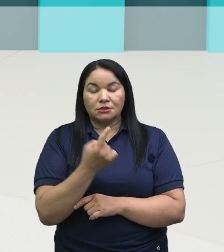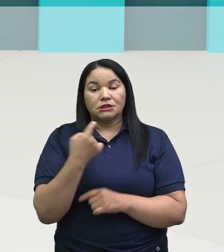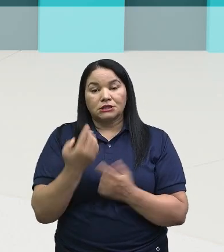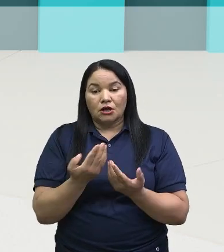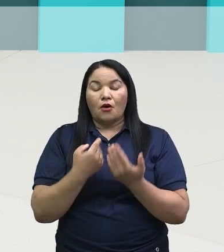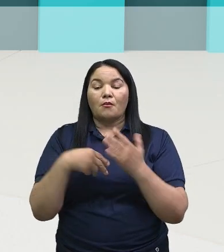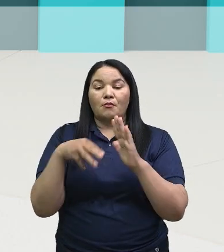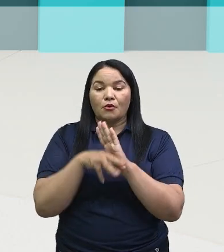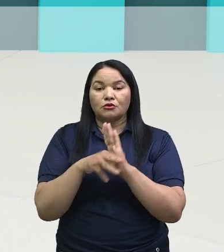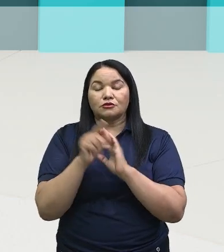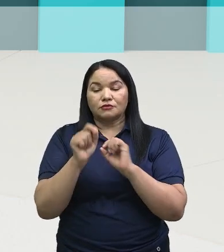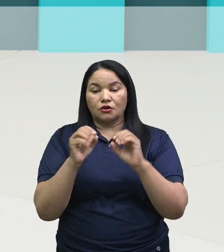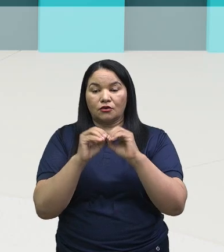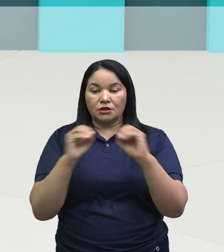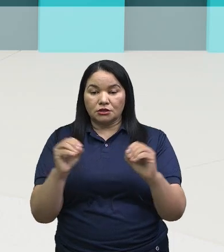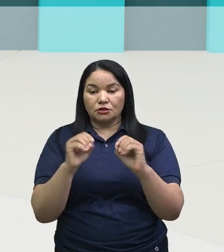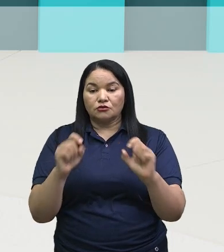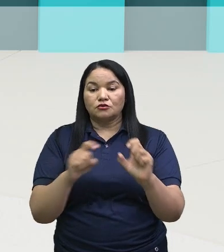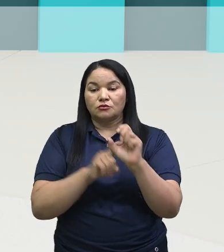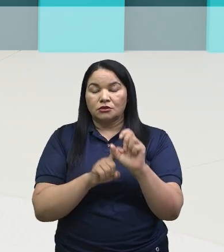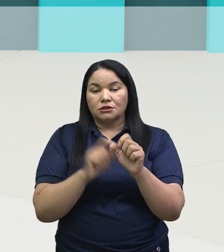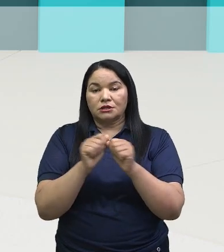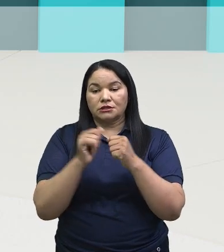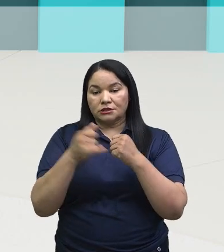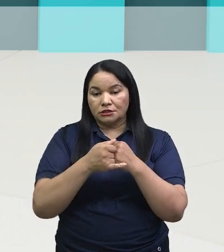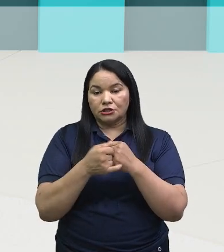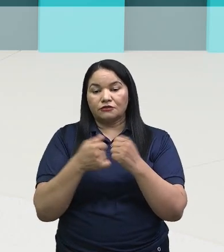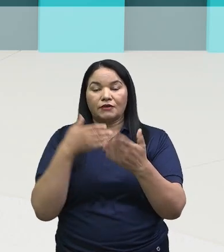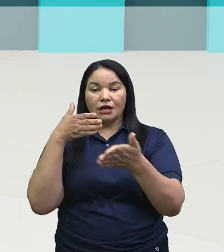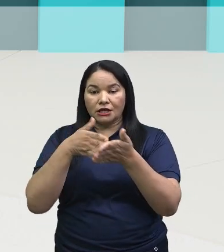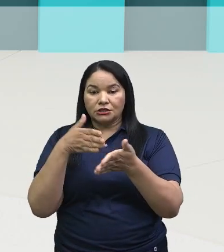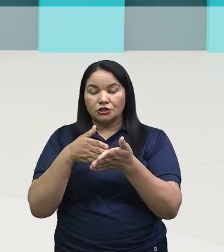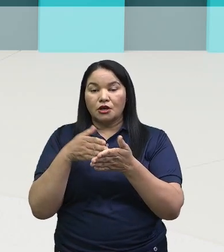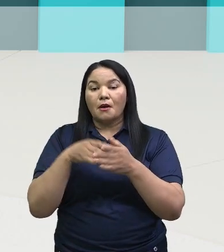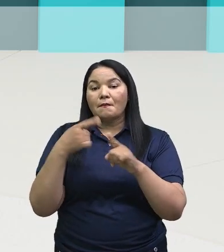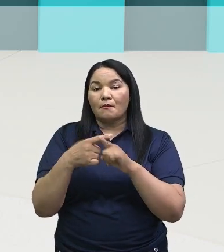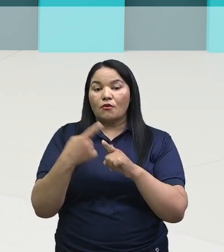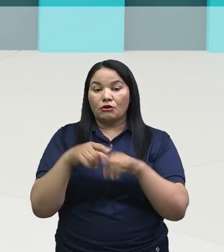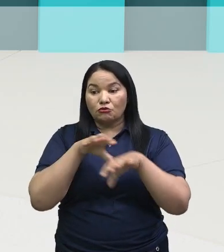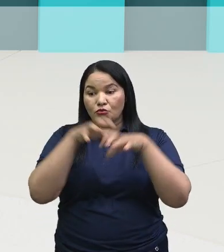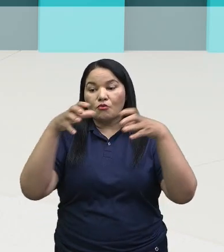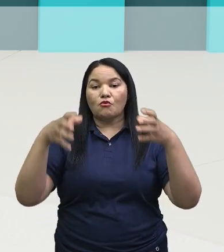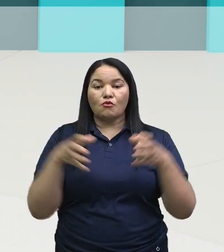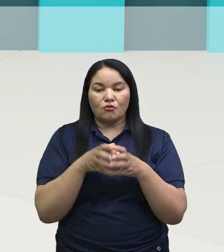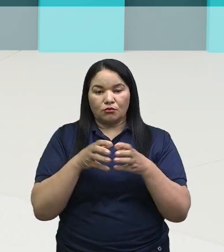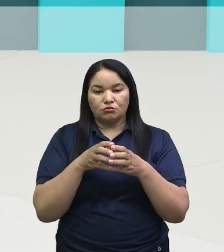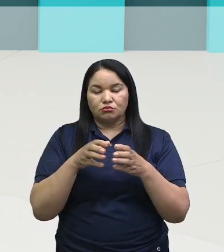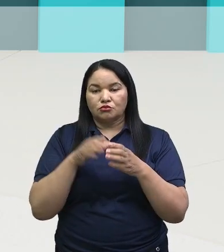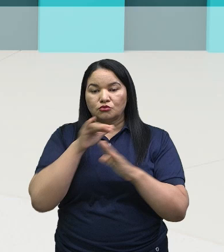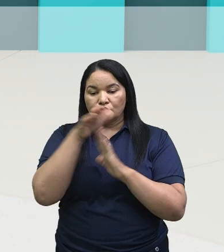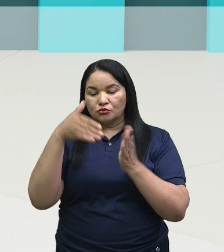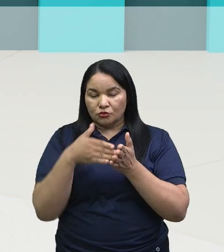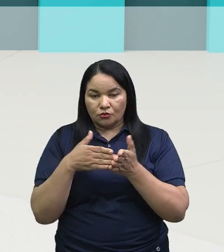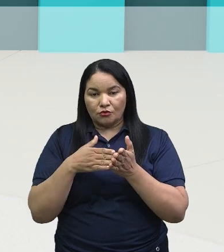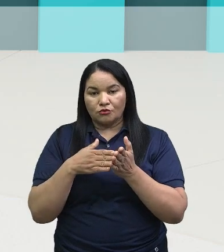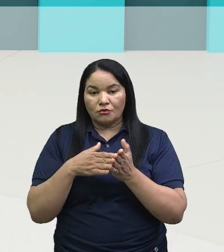de oração subordinada adjetiva restritiva, porque de um grupo inteiro, eu estou